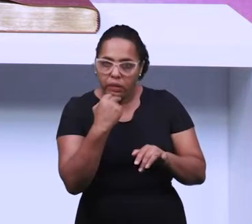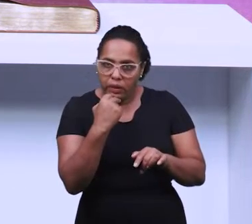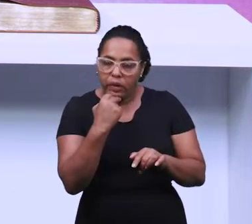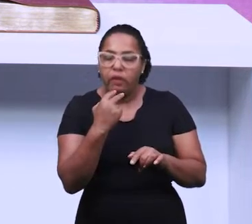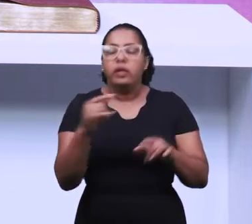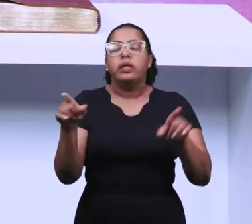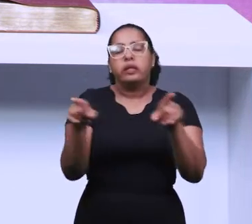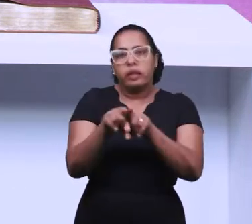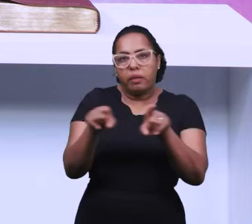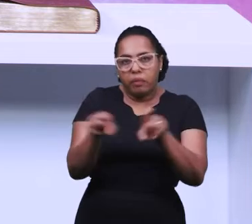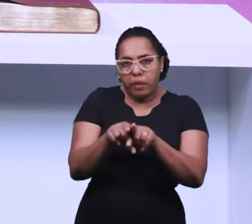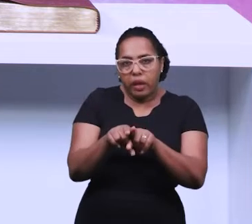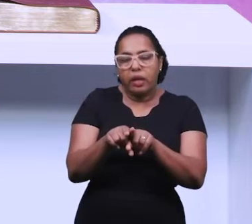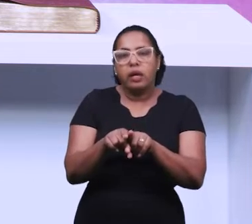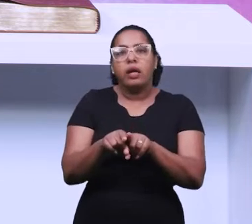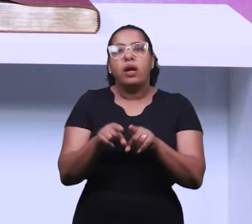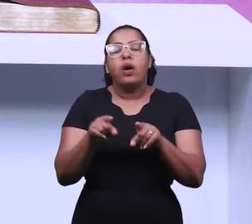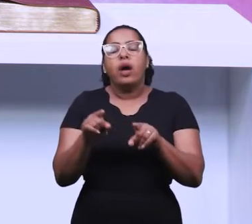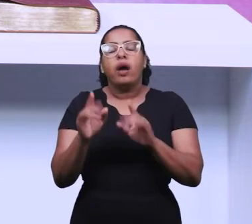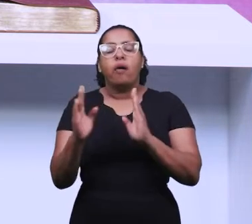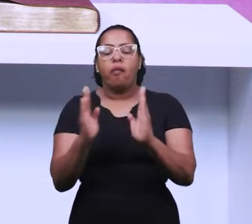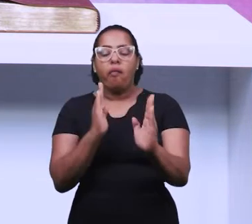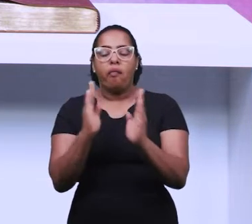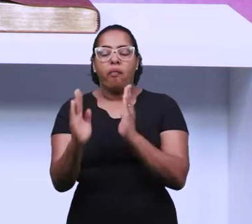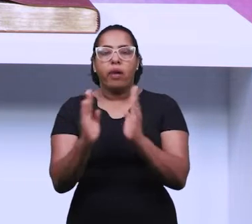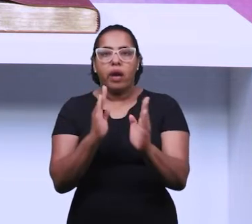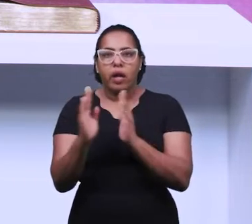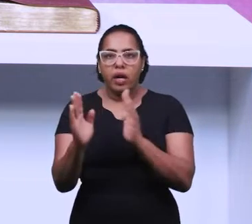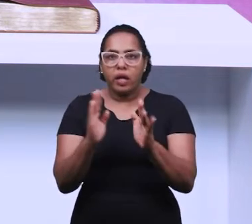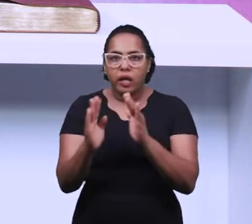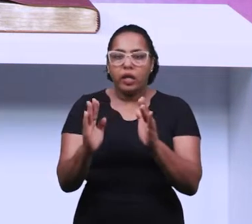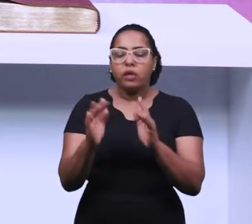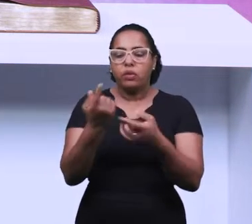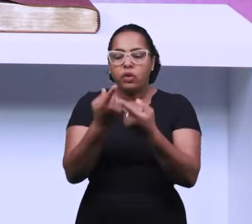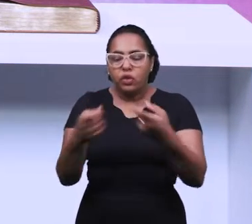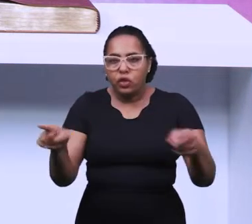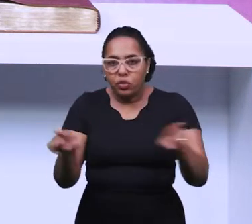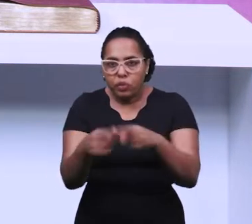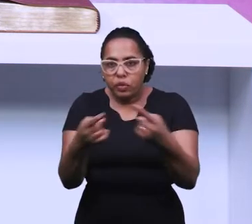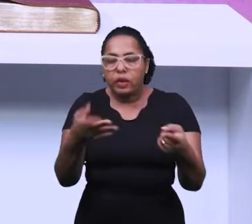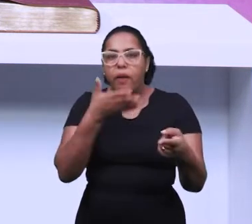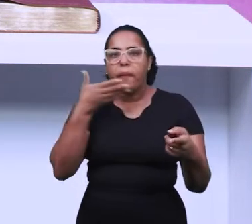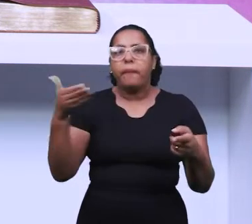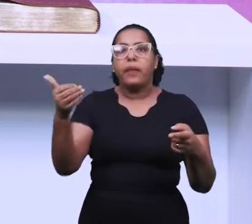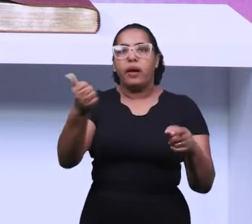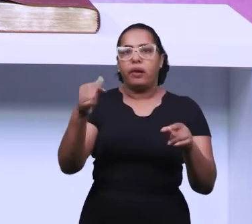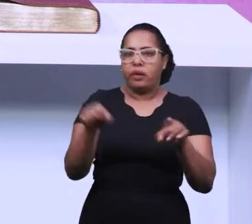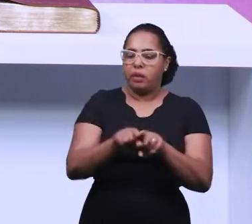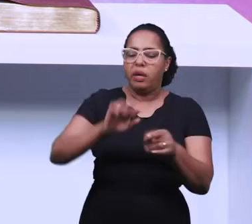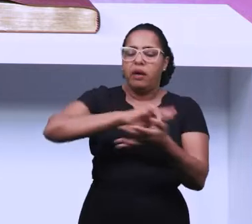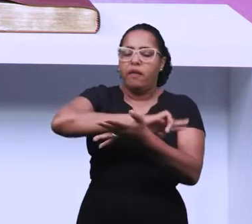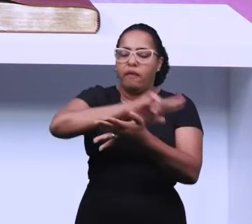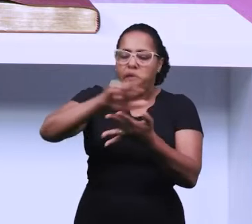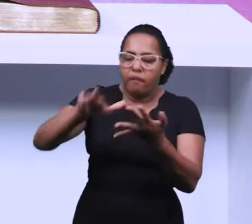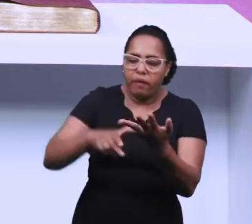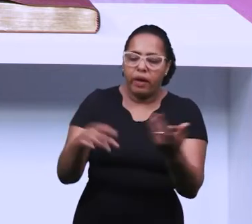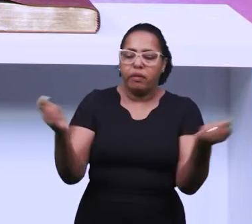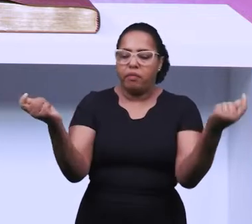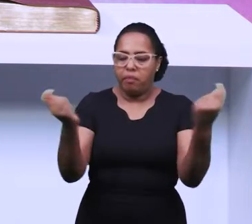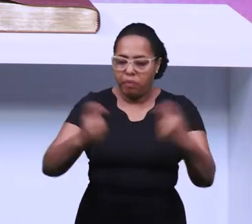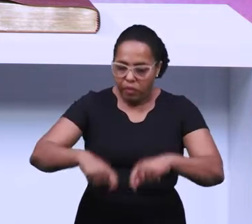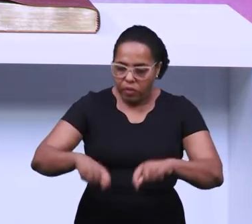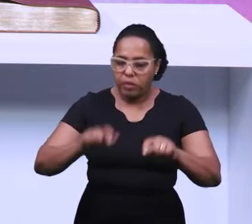vocal e, consequentemente, também pode ser um momento de maior estabilidade musical, porque aqui você vai ter